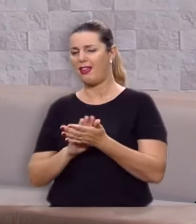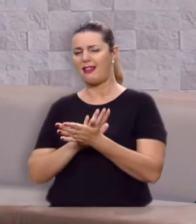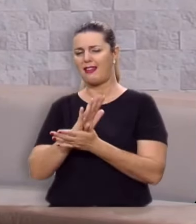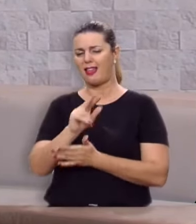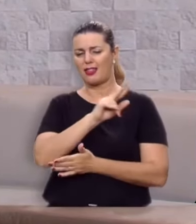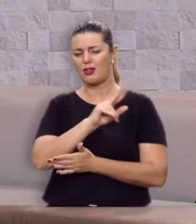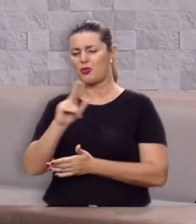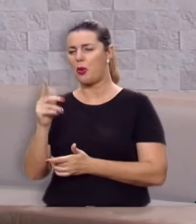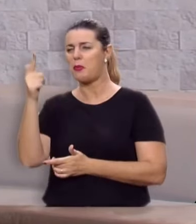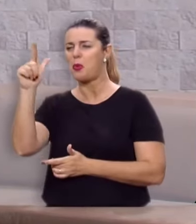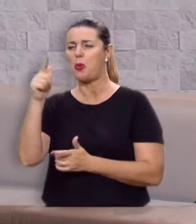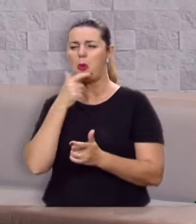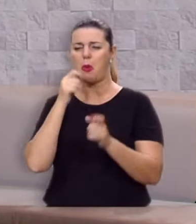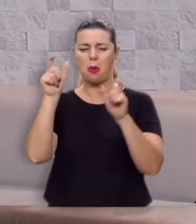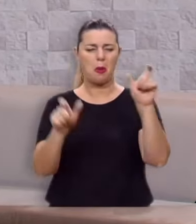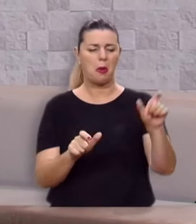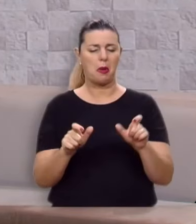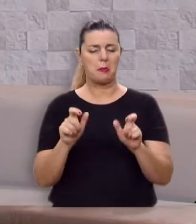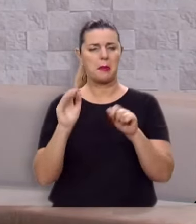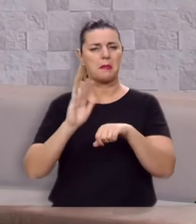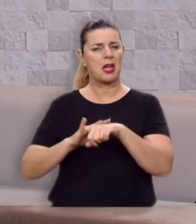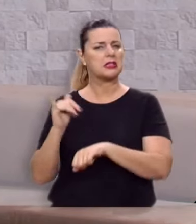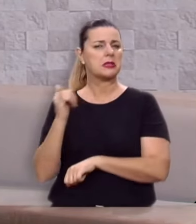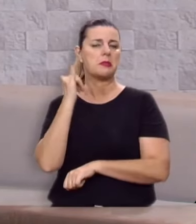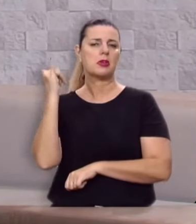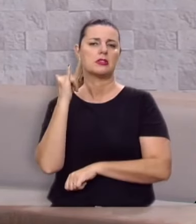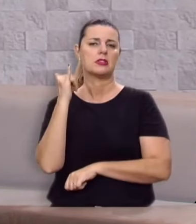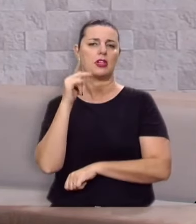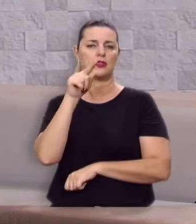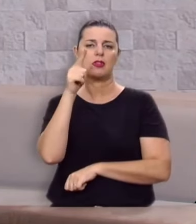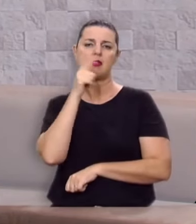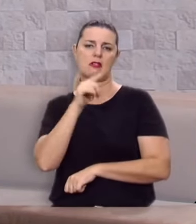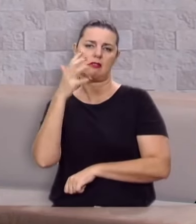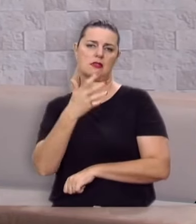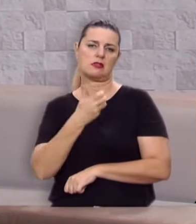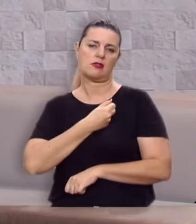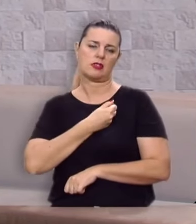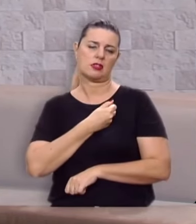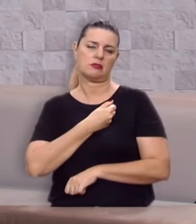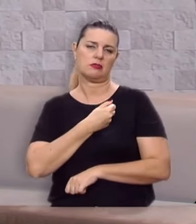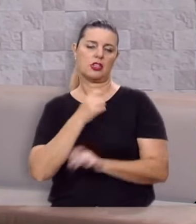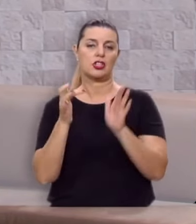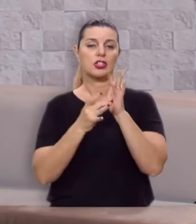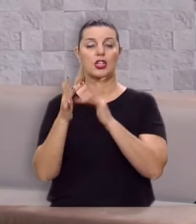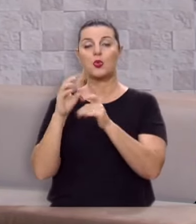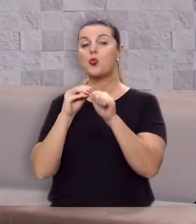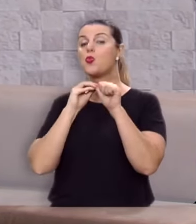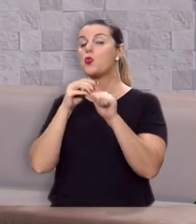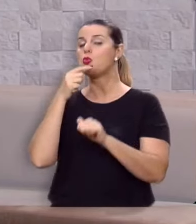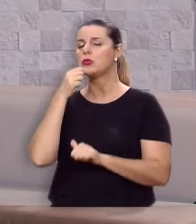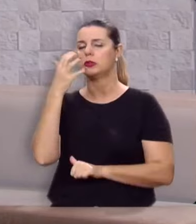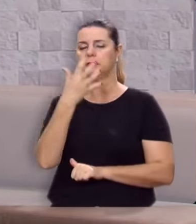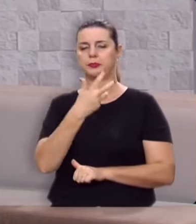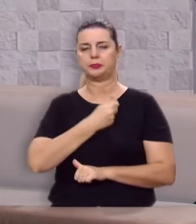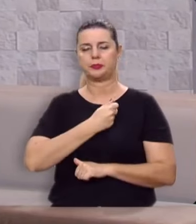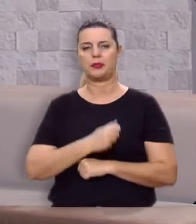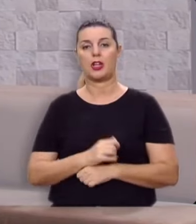nenhum outro nome dado entre os homens pelo qual importa que você seja salvo. Jesus é o único